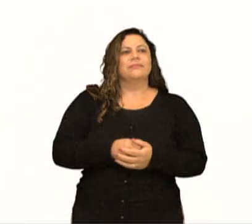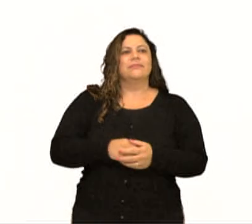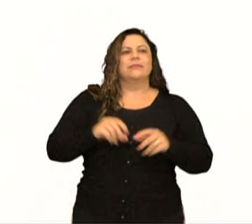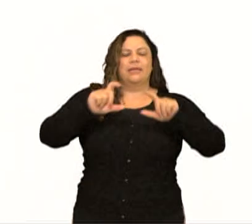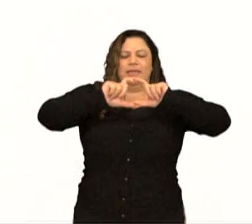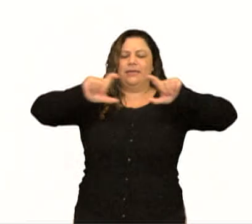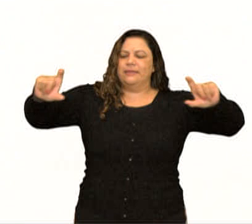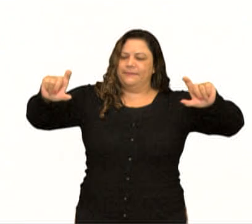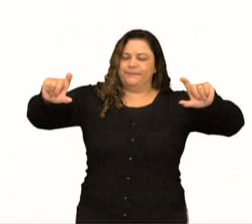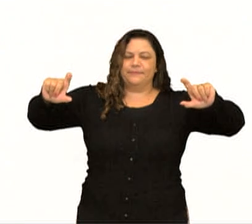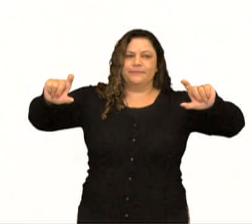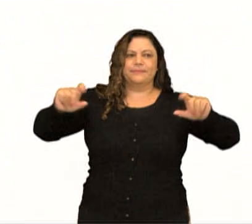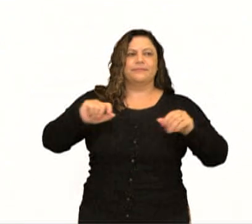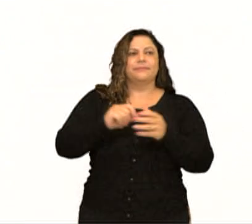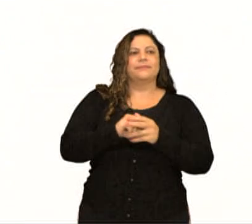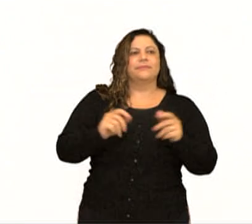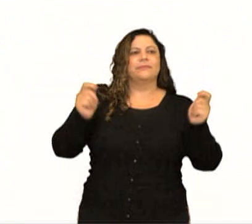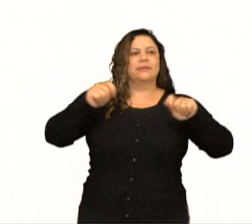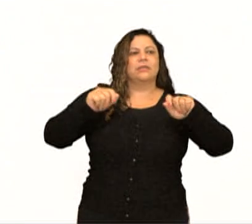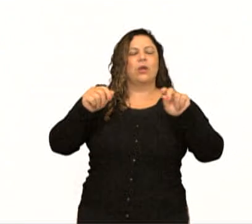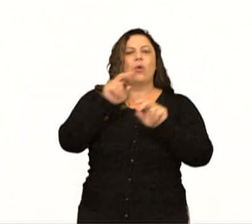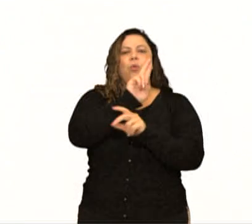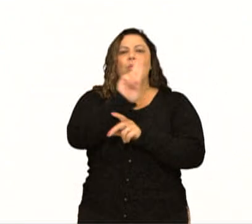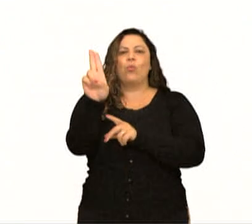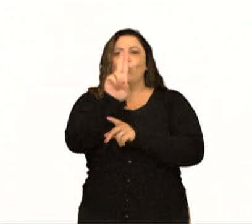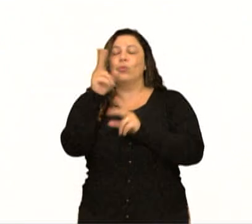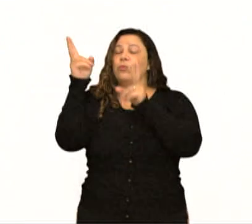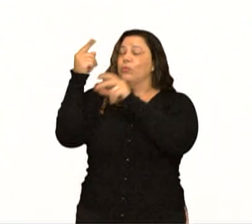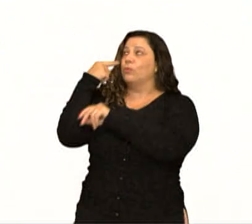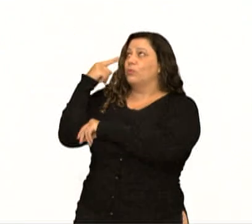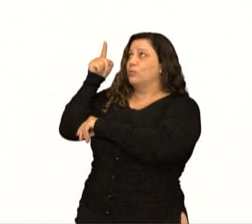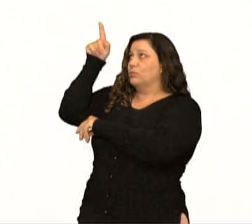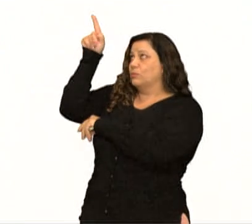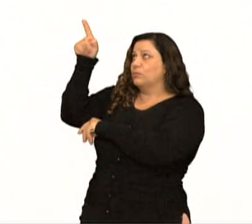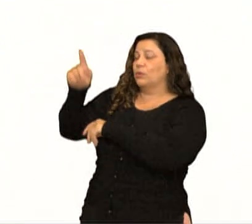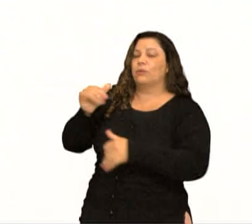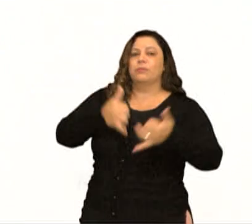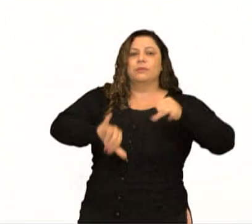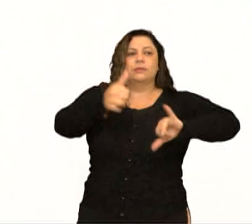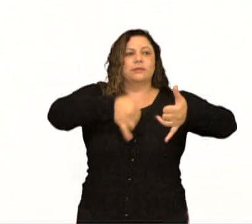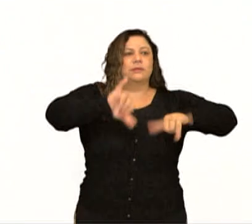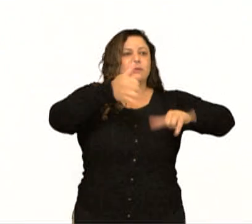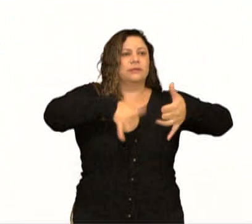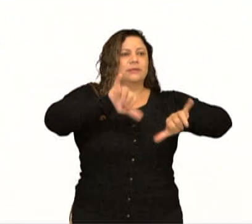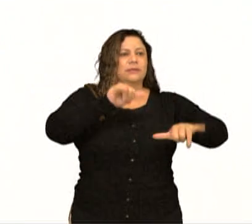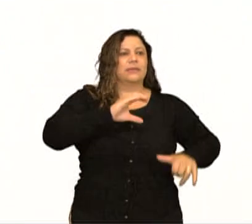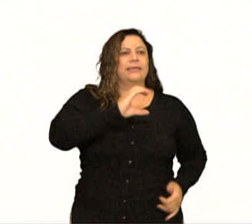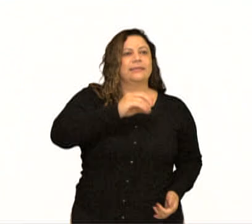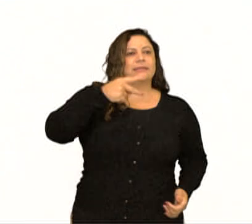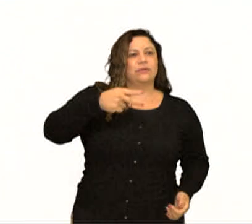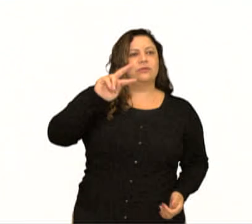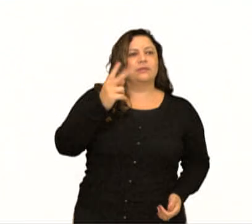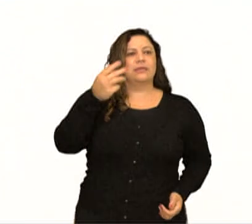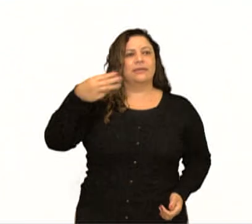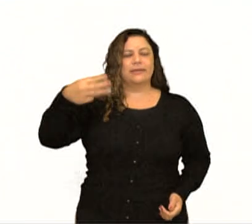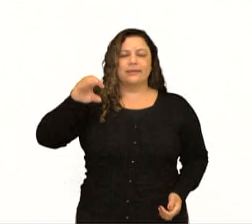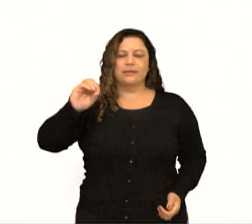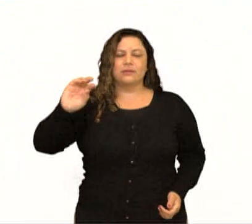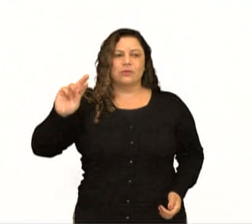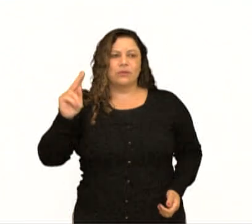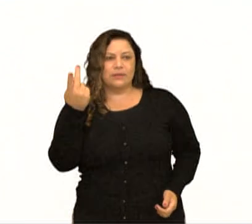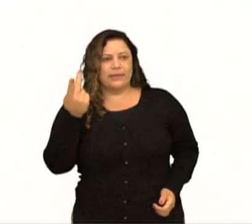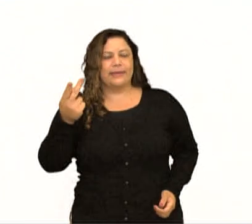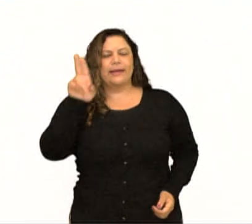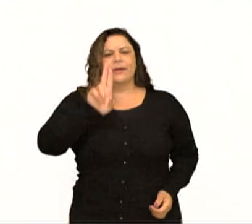hidroxieteno ou hidroxietileno. É um enol com fórmula química C2H3OH, utilizados